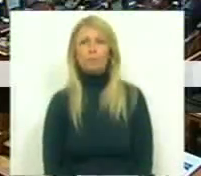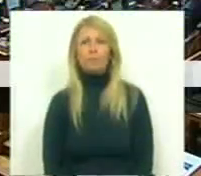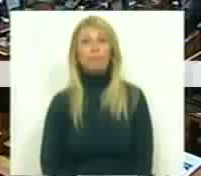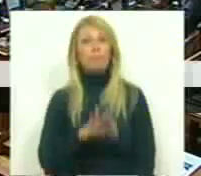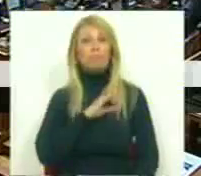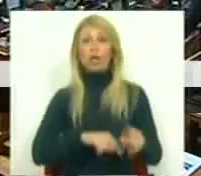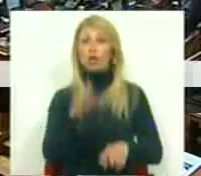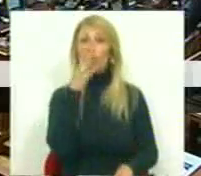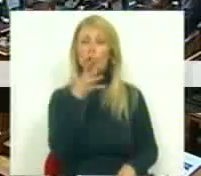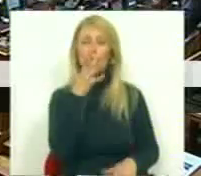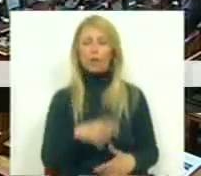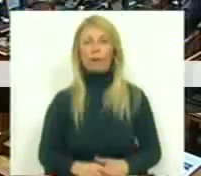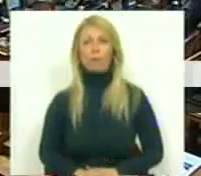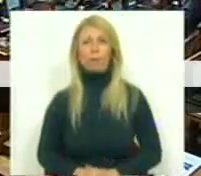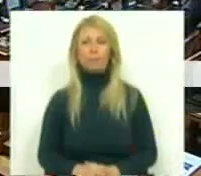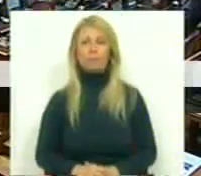Sr. Deputado,